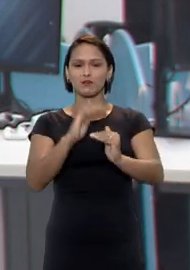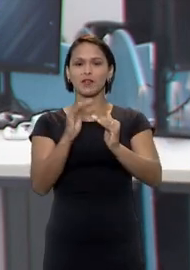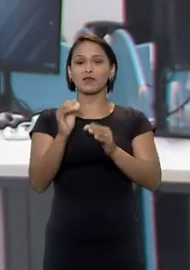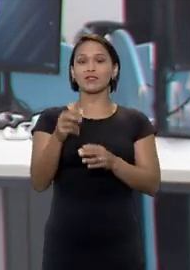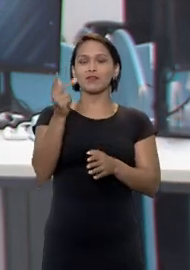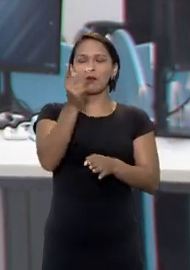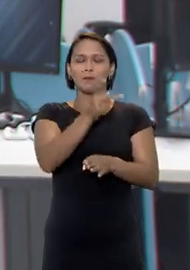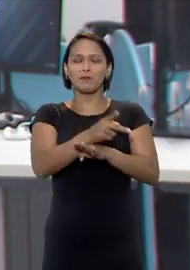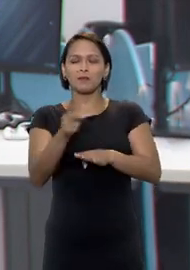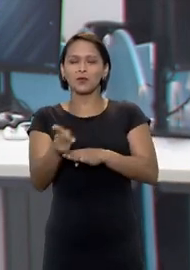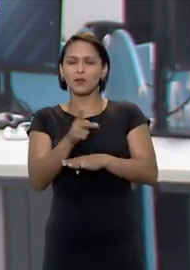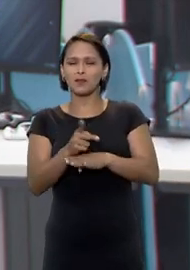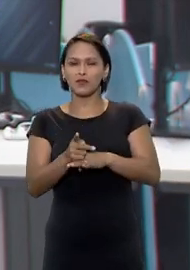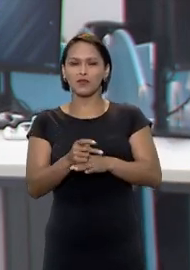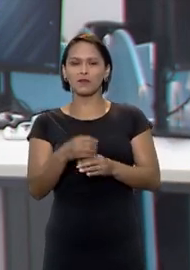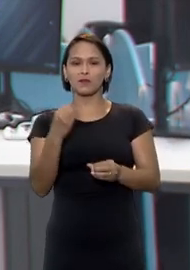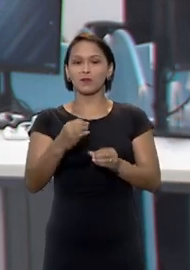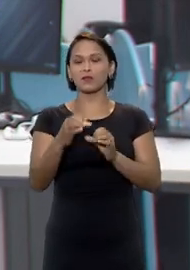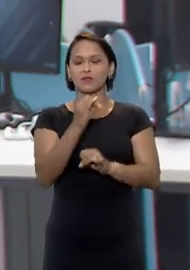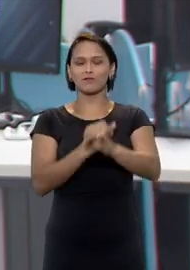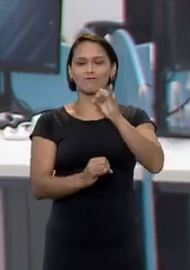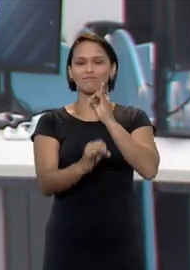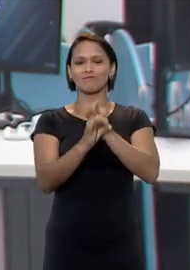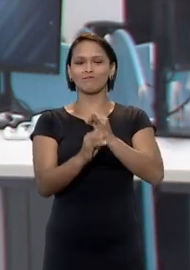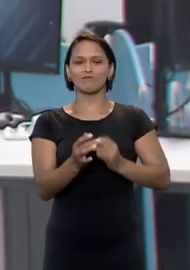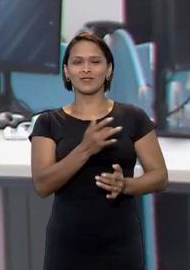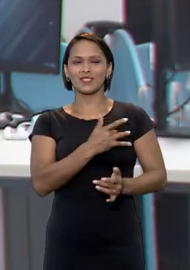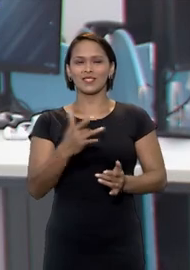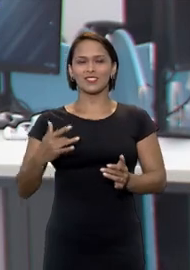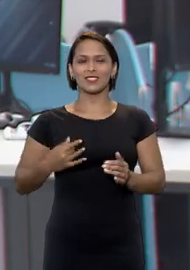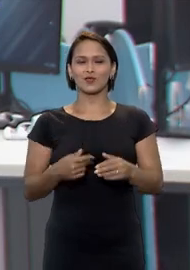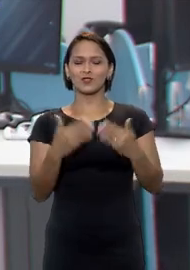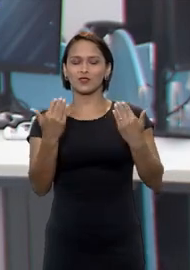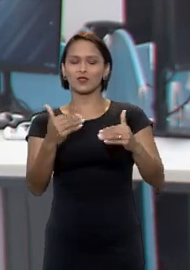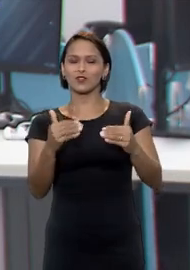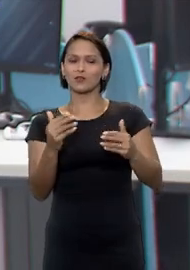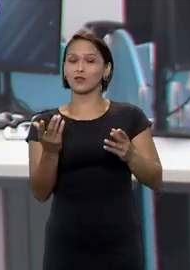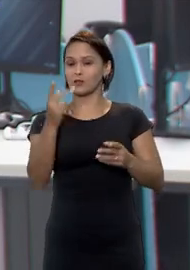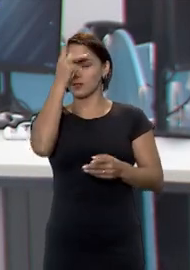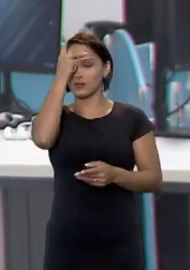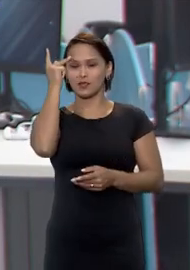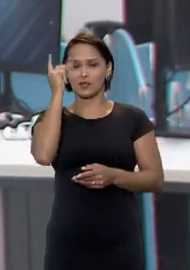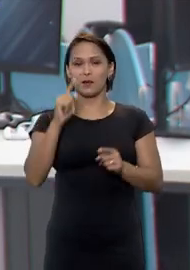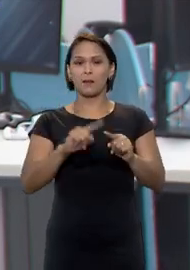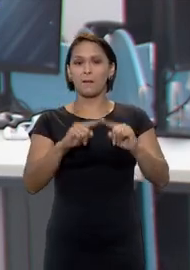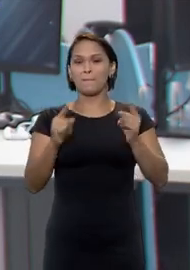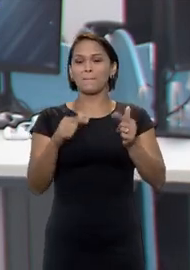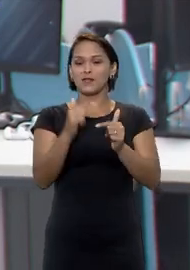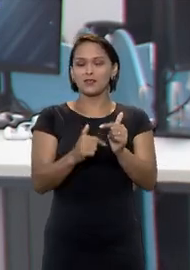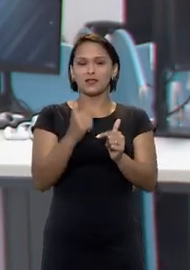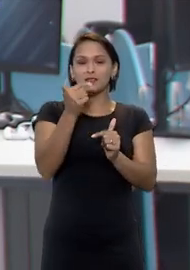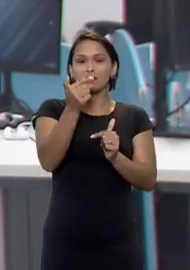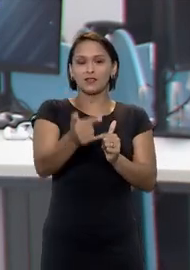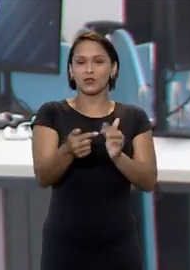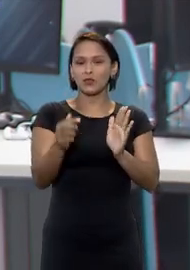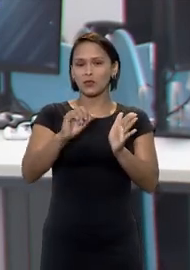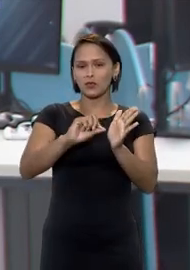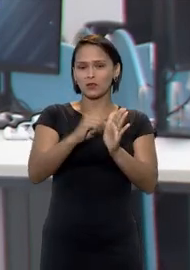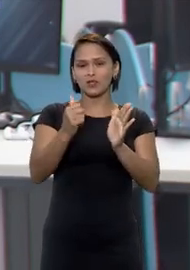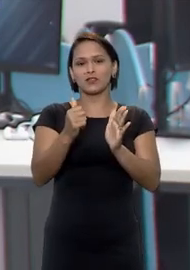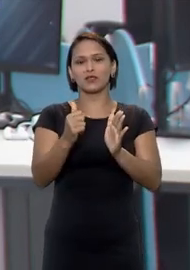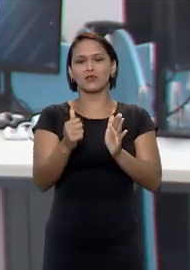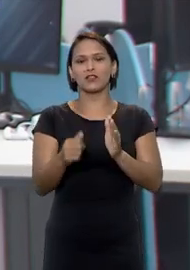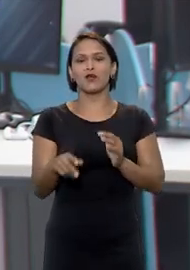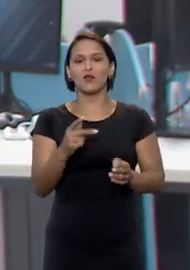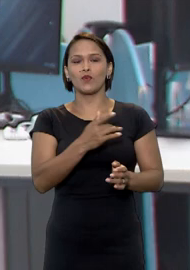econômico-financeiro, prejudicando a viabilidade do sistema privado de saúde e dos próprios segurados. Mas já em uma outra decisão, uma operadora